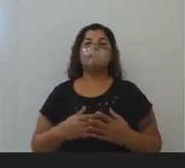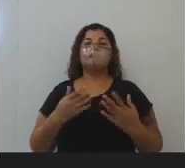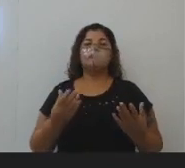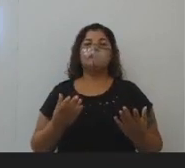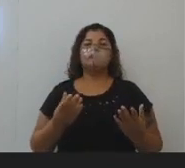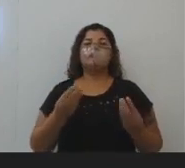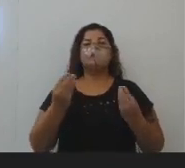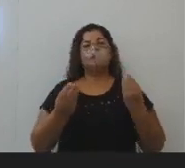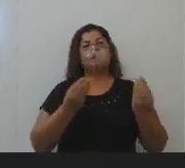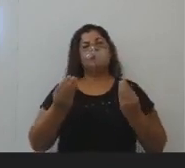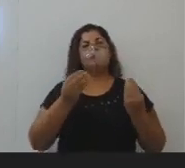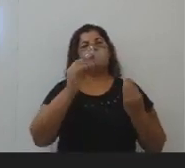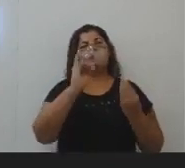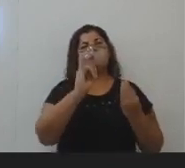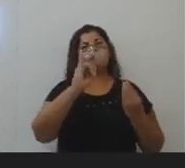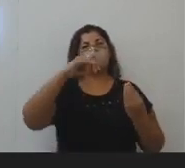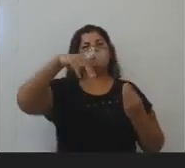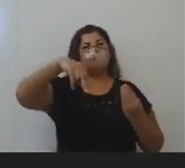intuição.